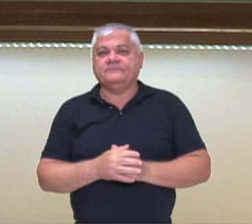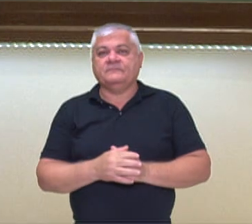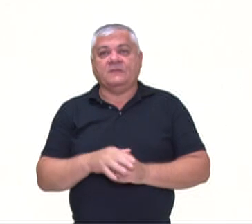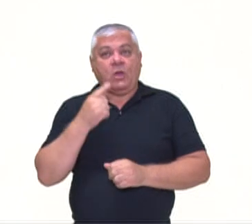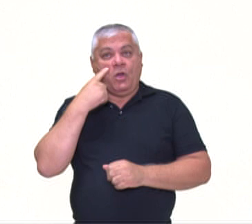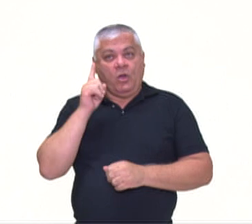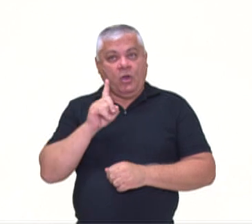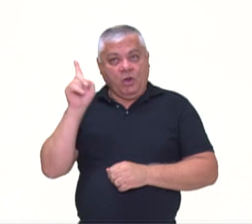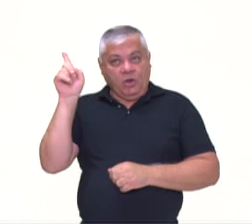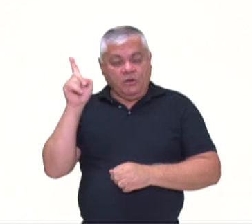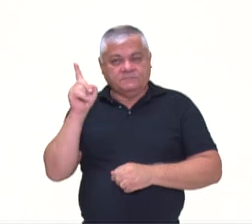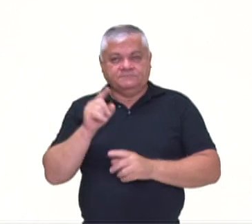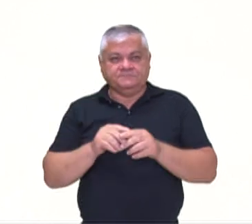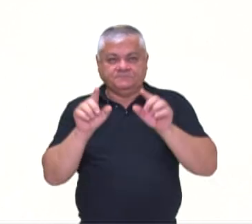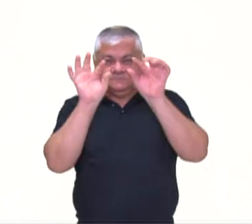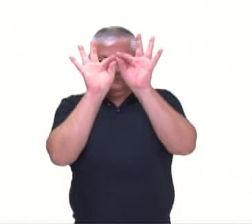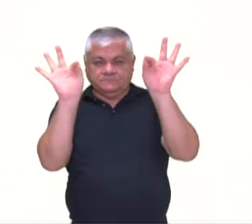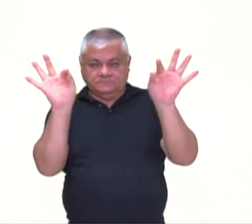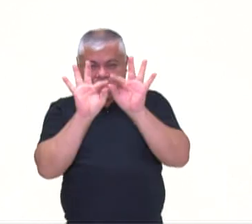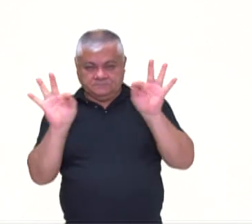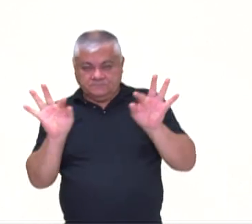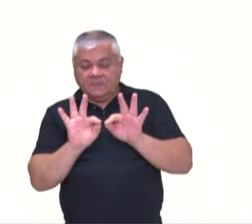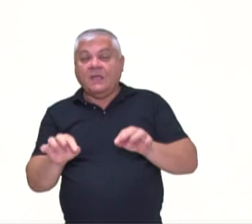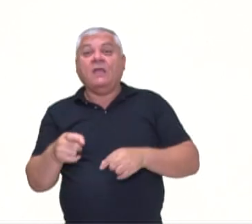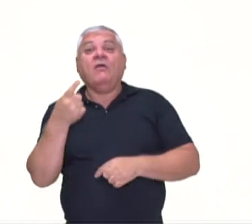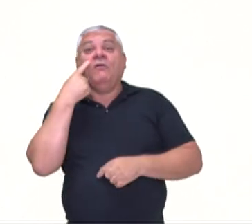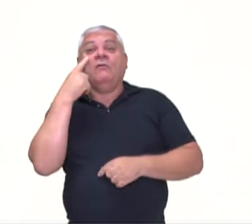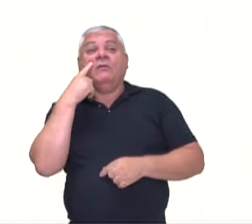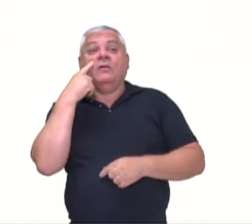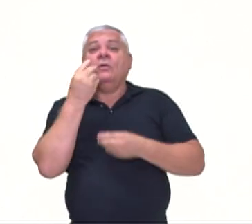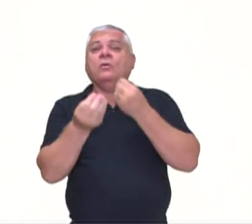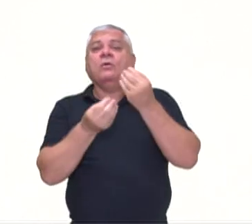Veja, observe as equações a seguir e identifique